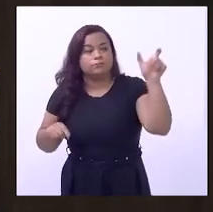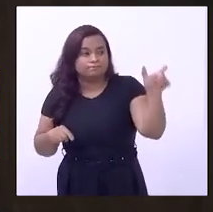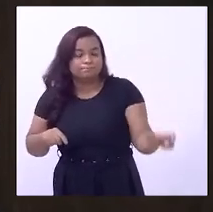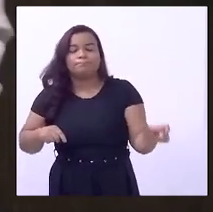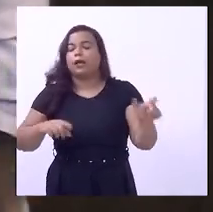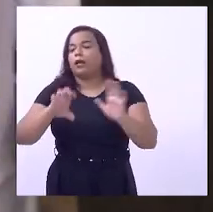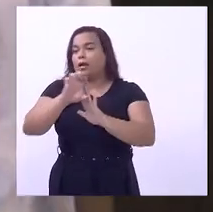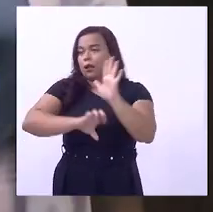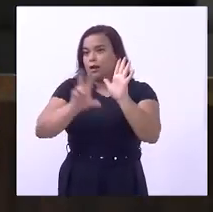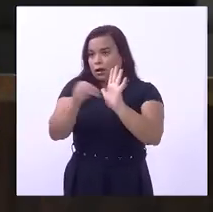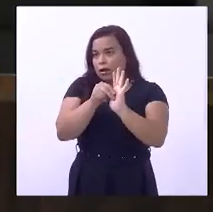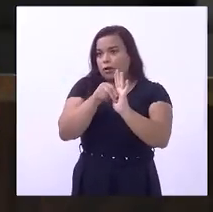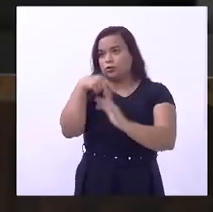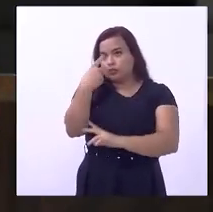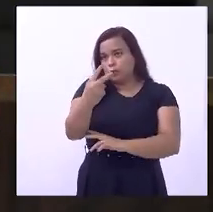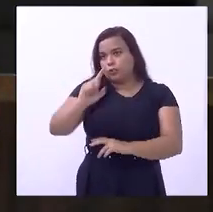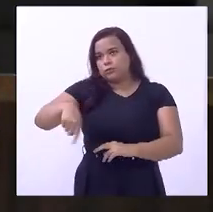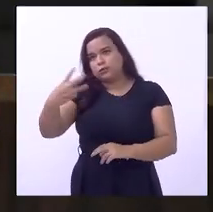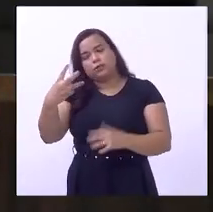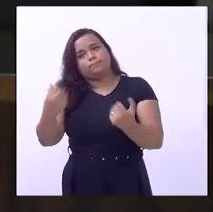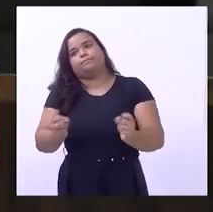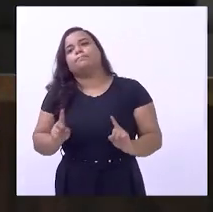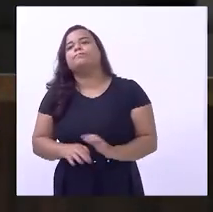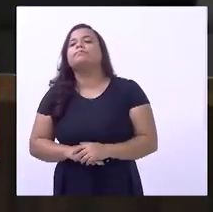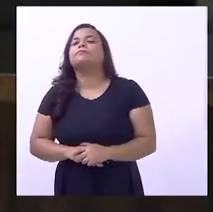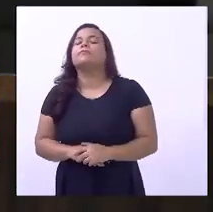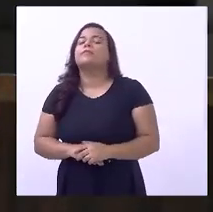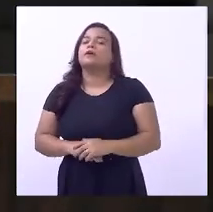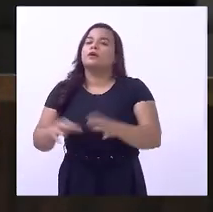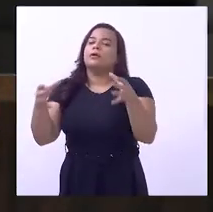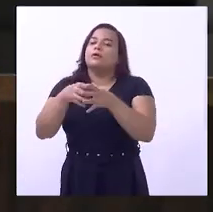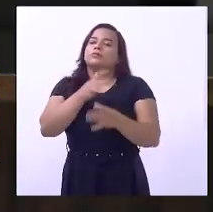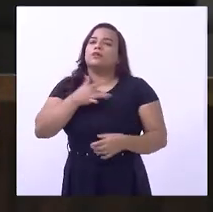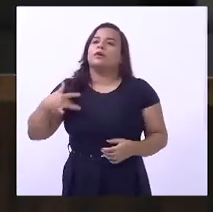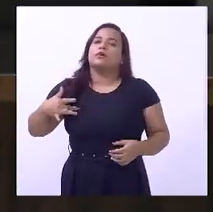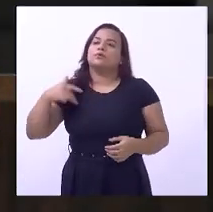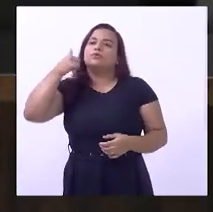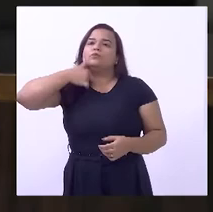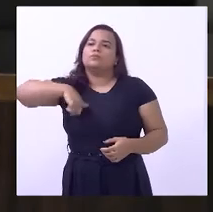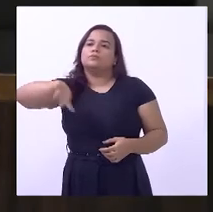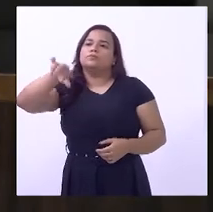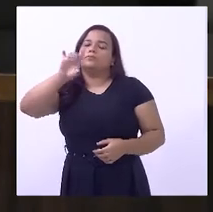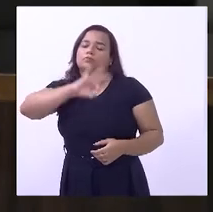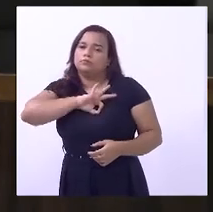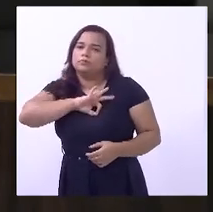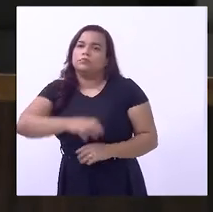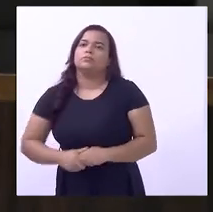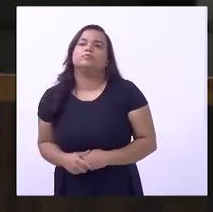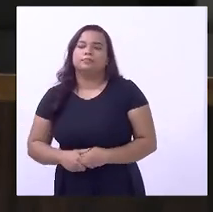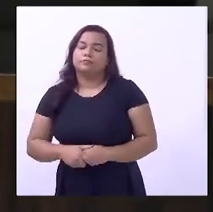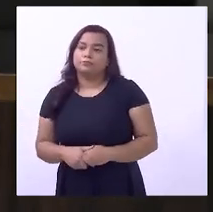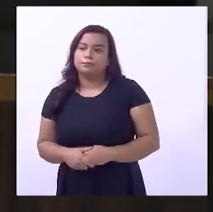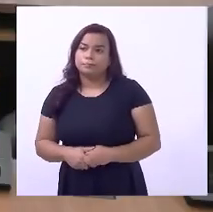presidenta. Obrigada, deputada Dani. Pela Comissão de Saúde, deputada Marta Rocha.